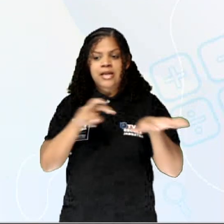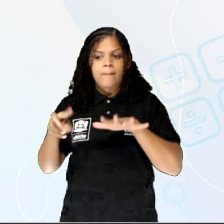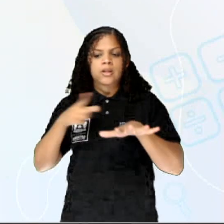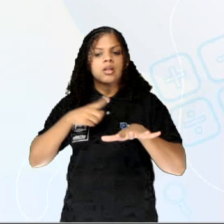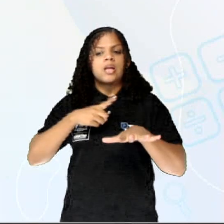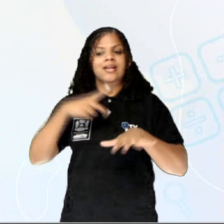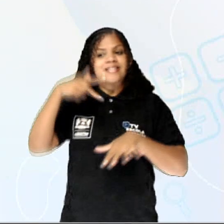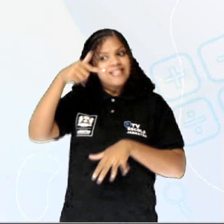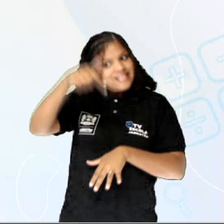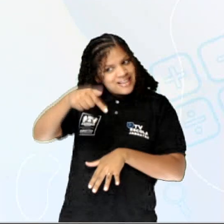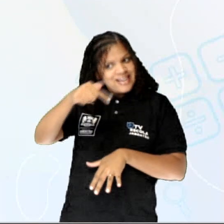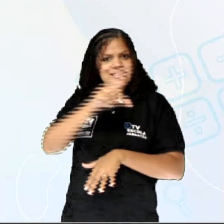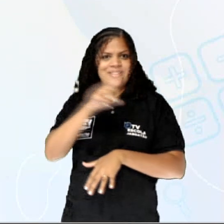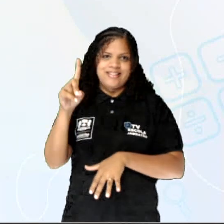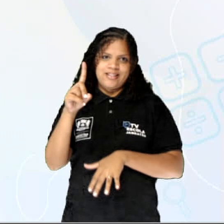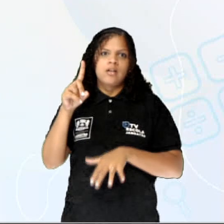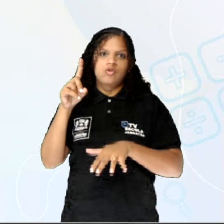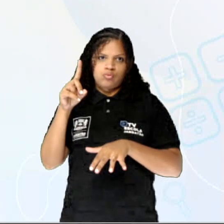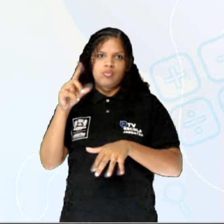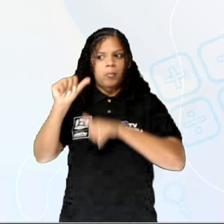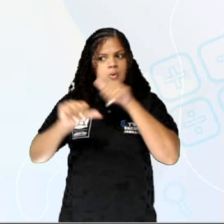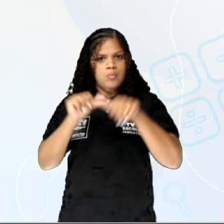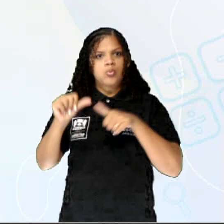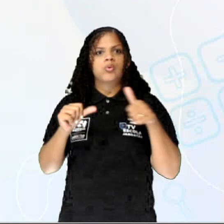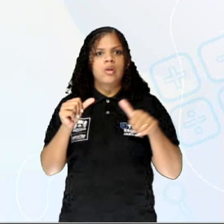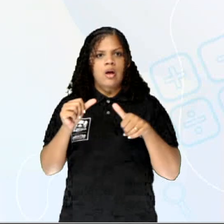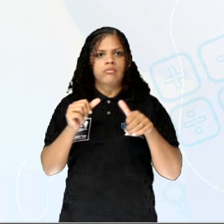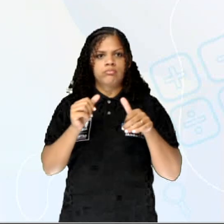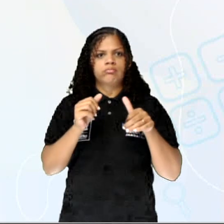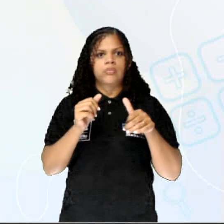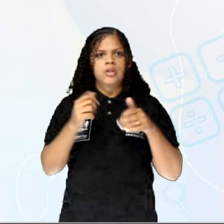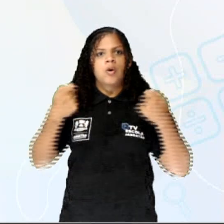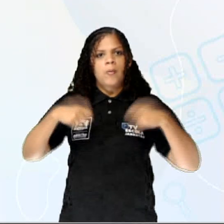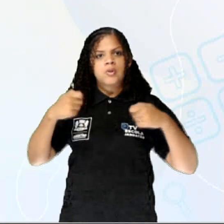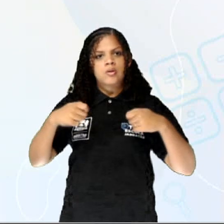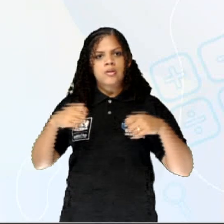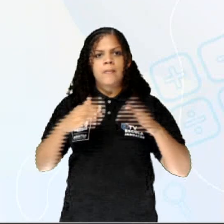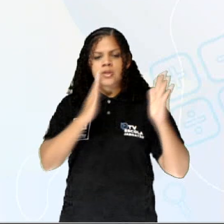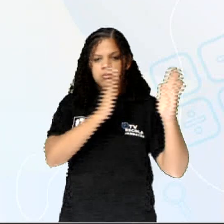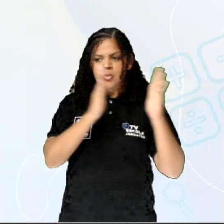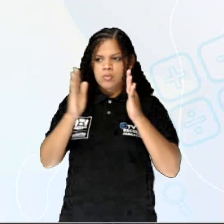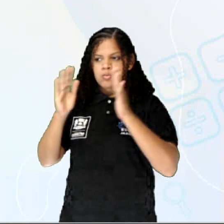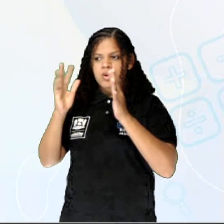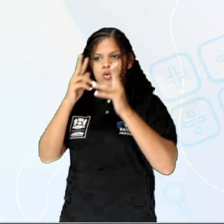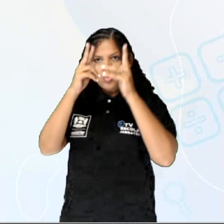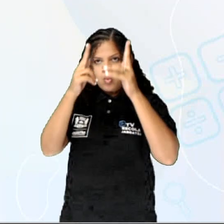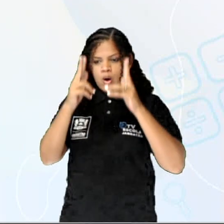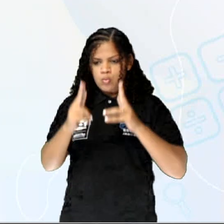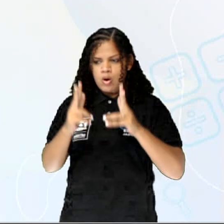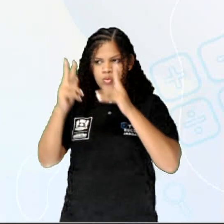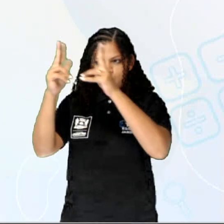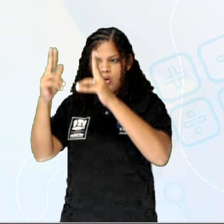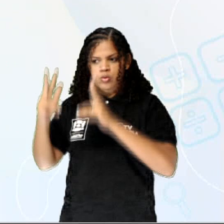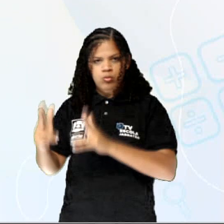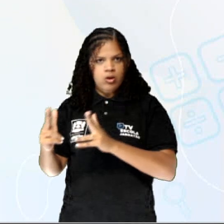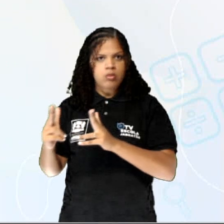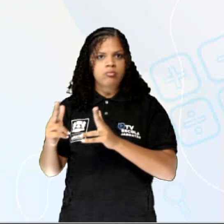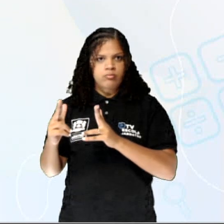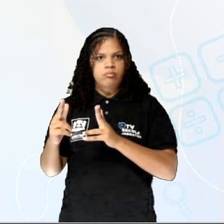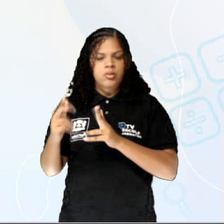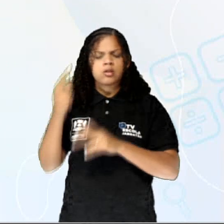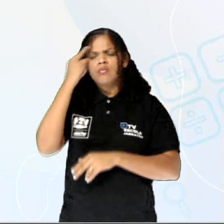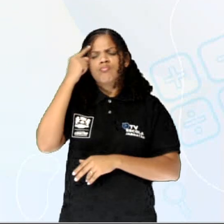E aí o que é que ele quer? Ele quer que a gente descubra quanto é que ela vai cobrar, ou seja, dinheiro agora vai ser X, para 3 pessoas.